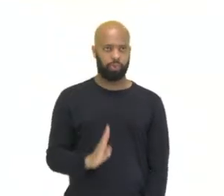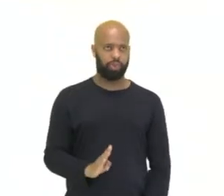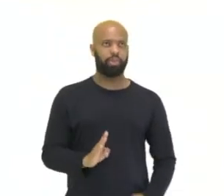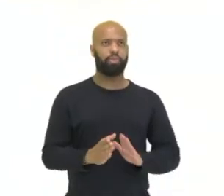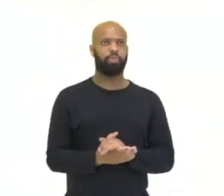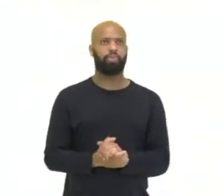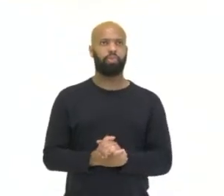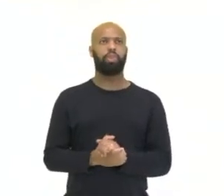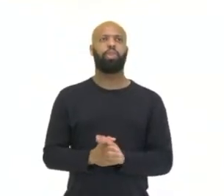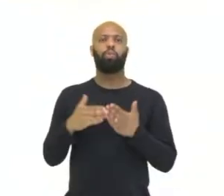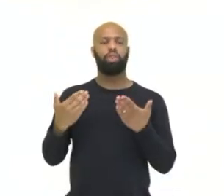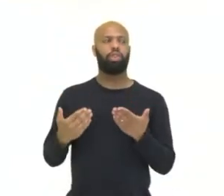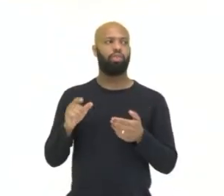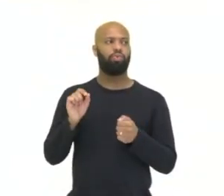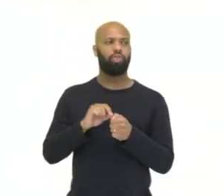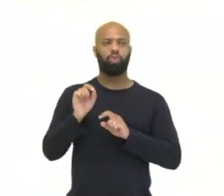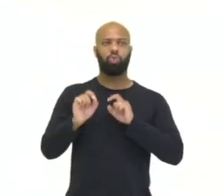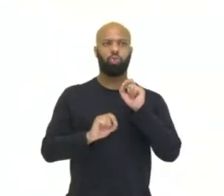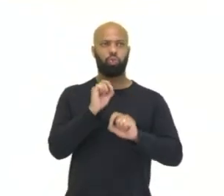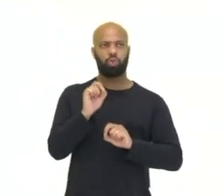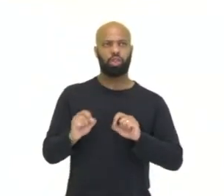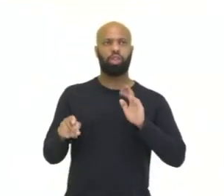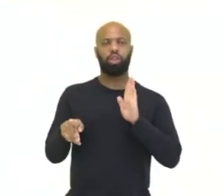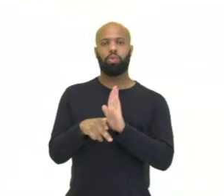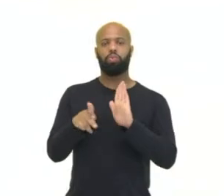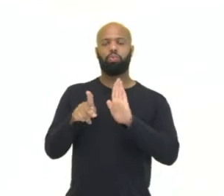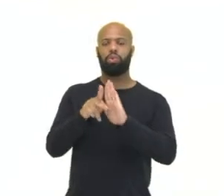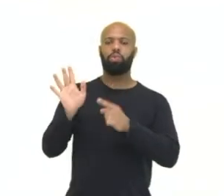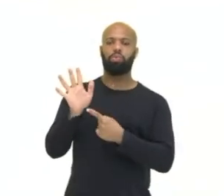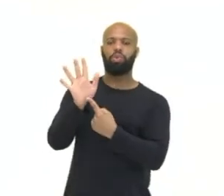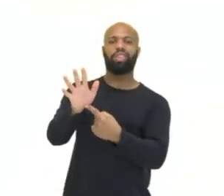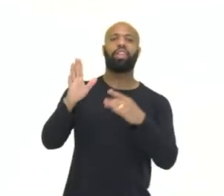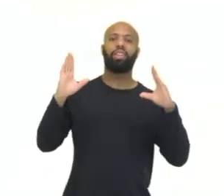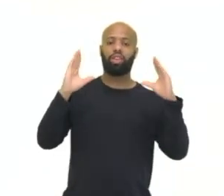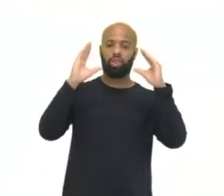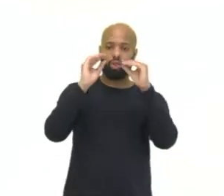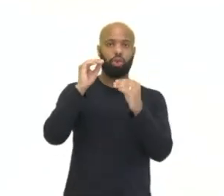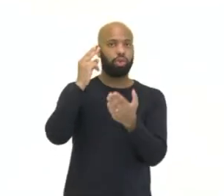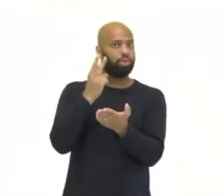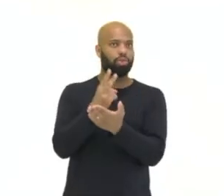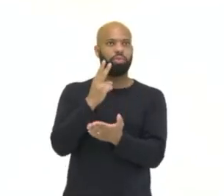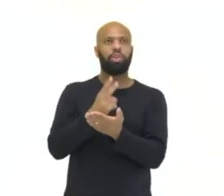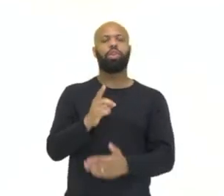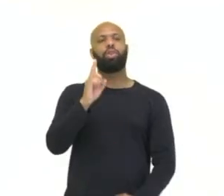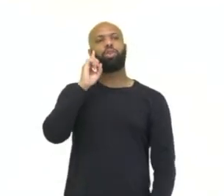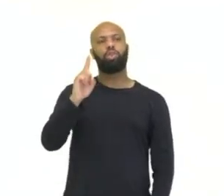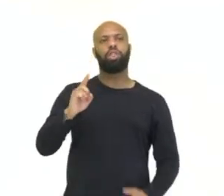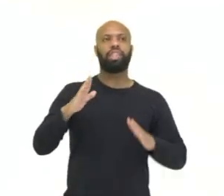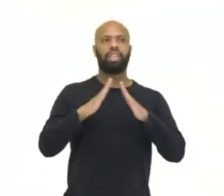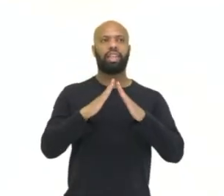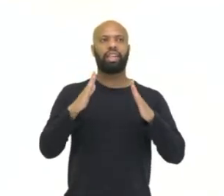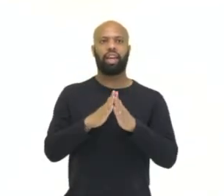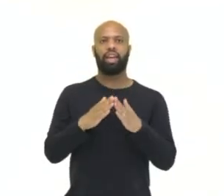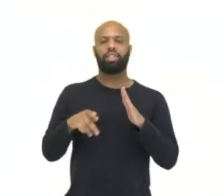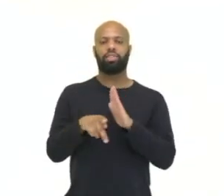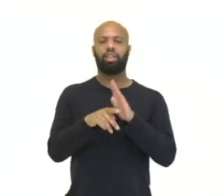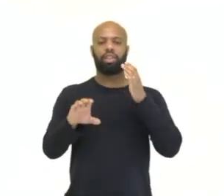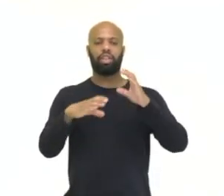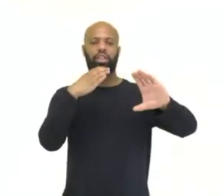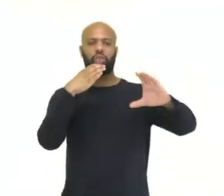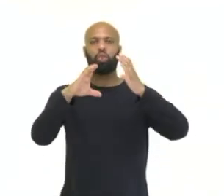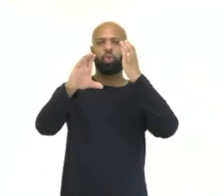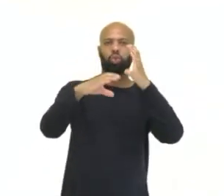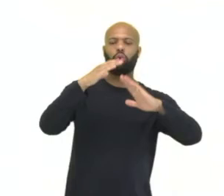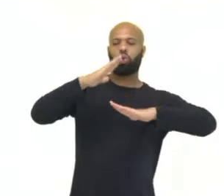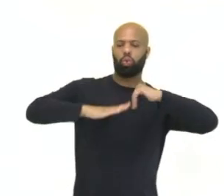né? E ele foi composto para execução na noite do mesmo dia, né, na Casa de Ópera, por cantores